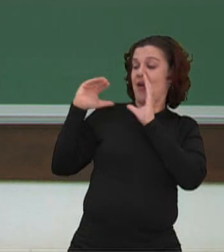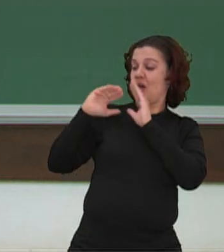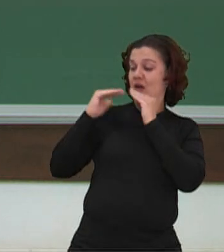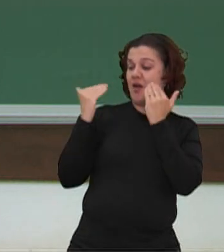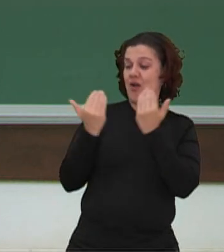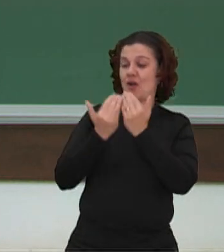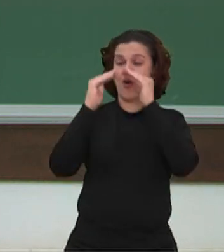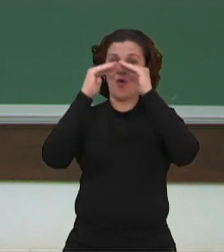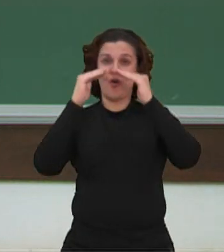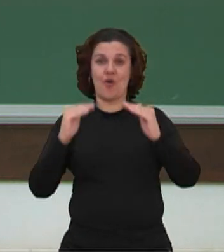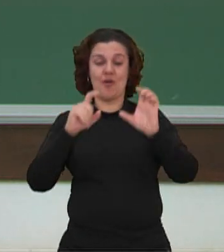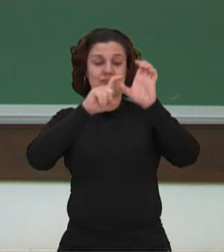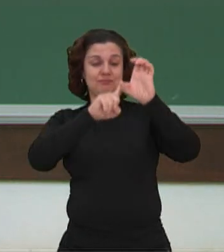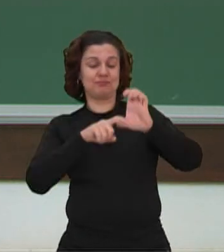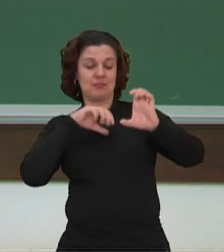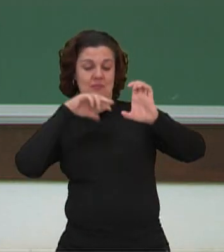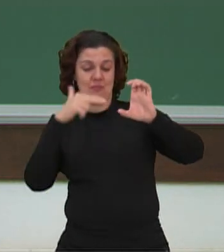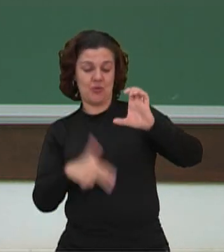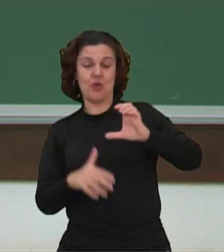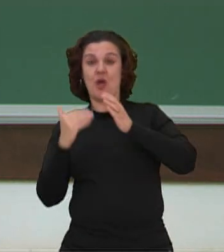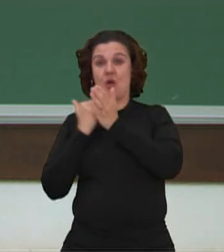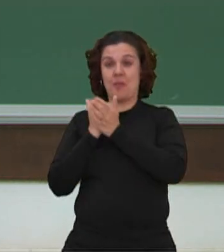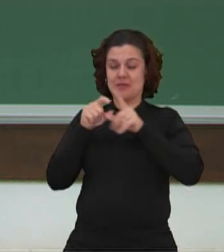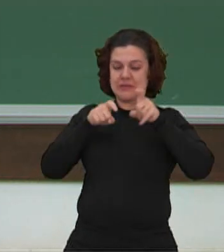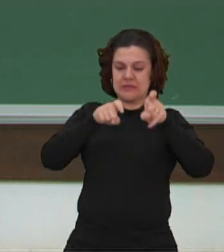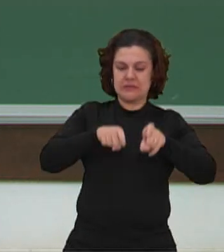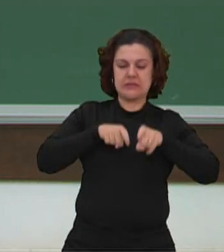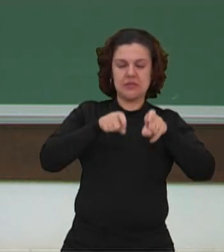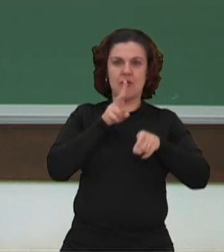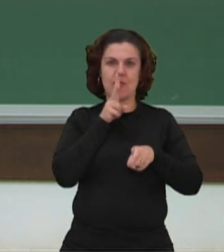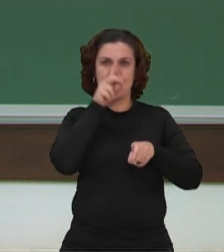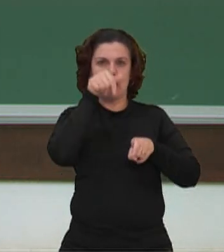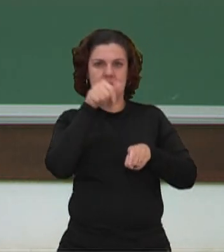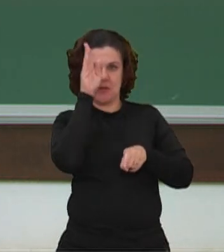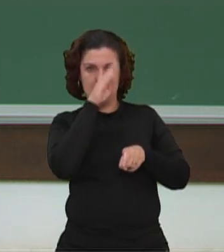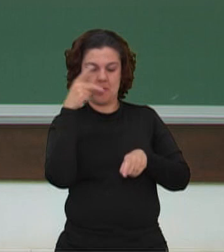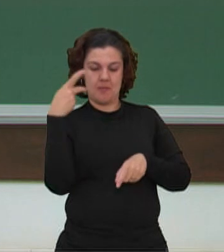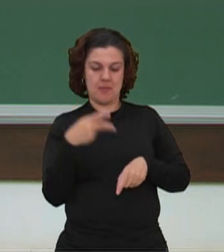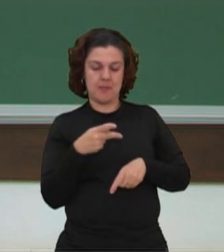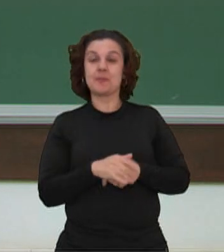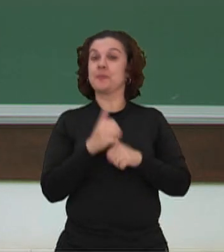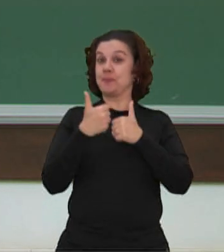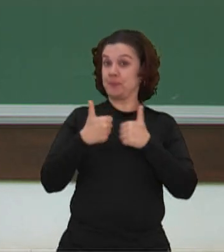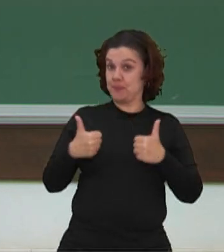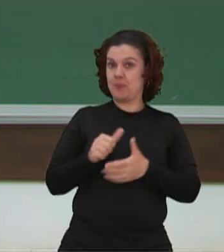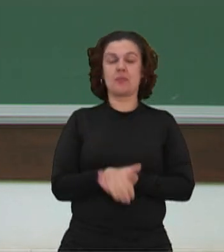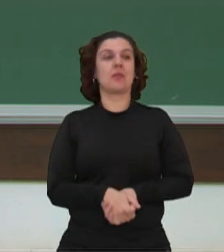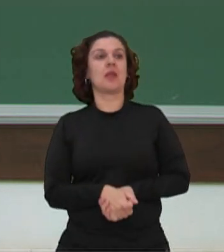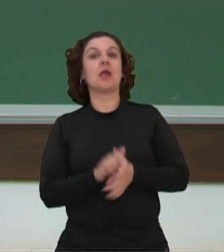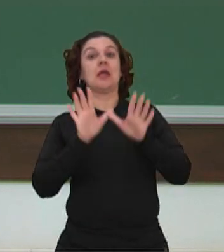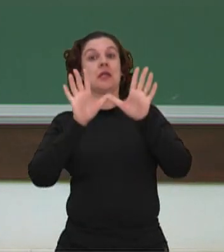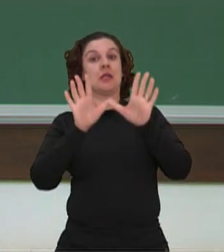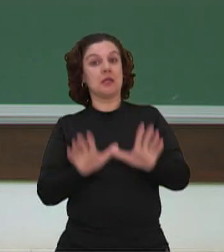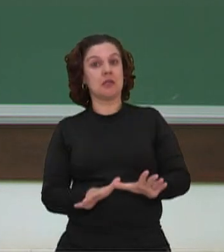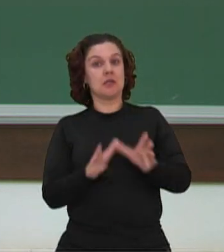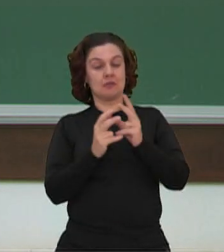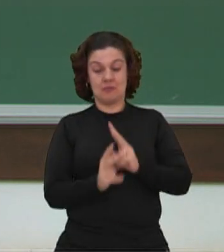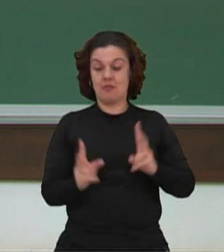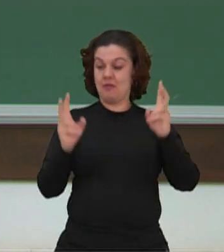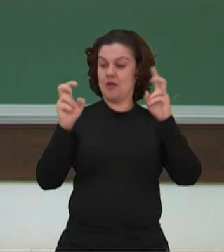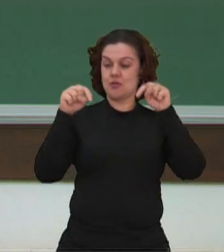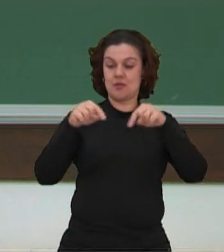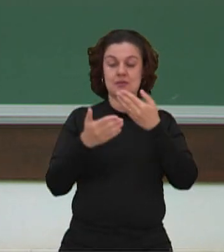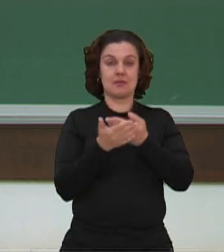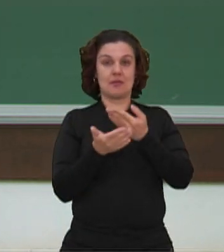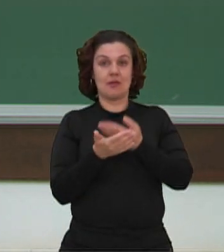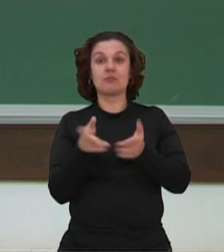período colonial. Então, produção agrícola é extremamente forte no Brasil. Então, o assunto dessa nossa